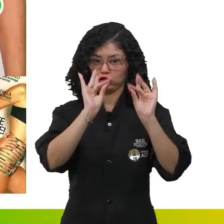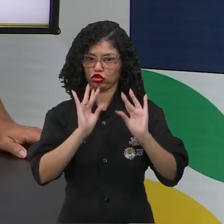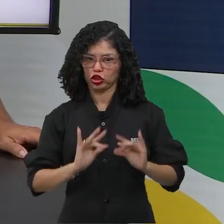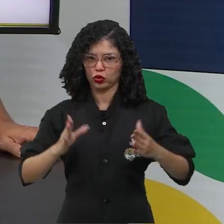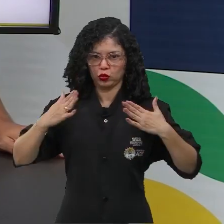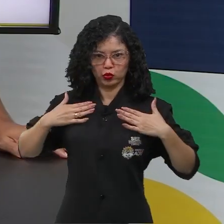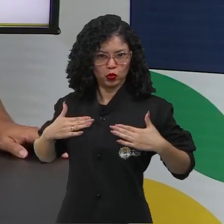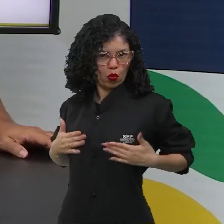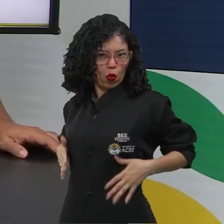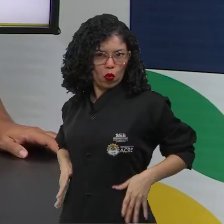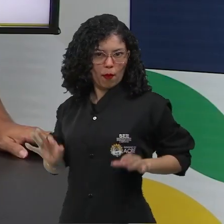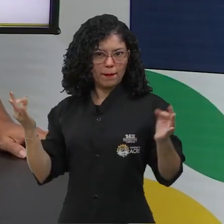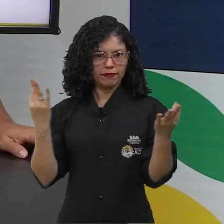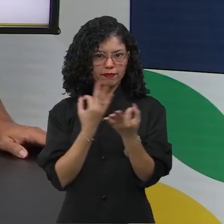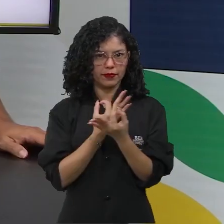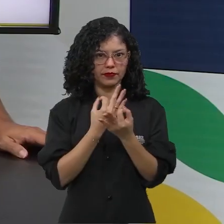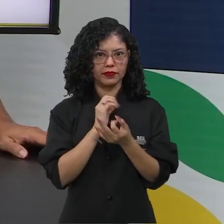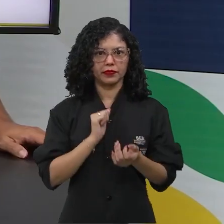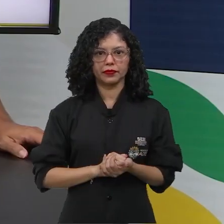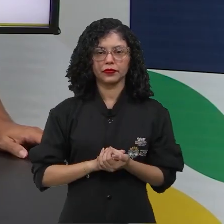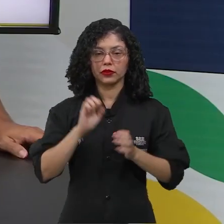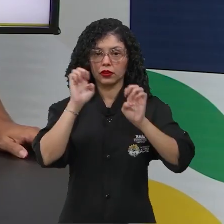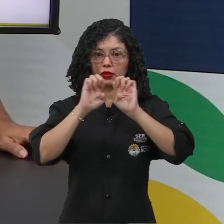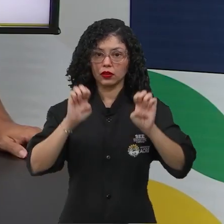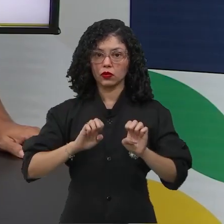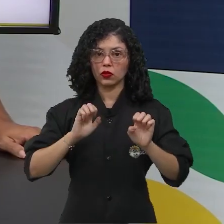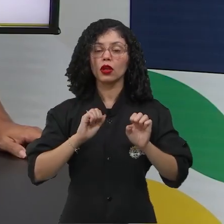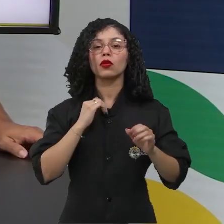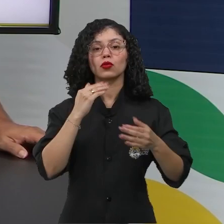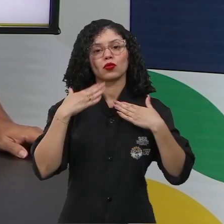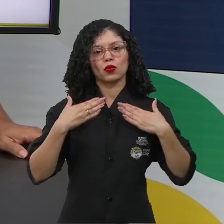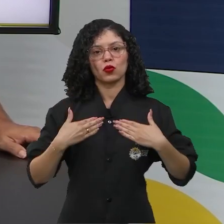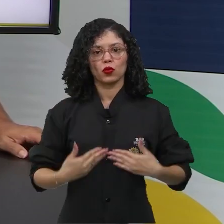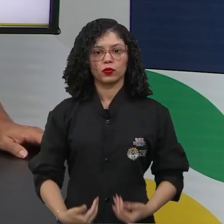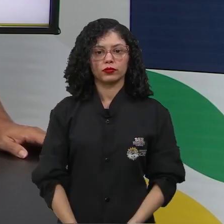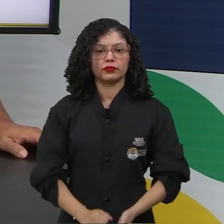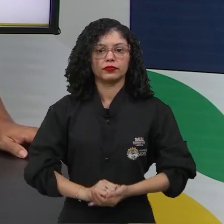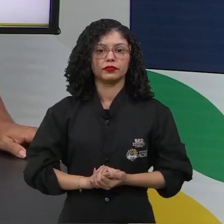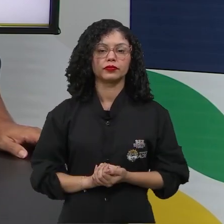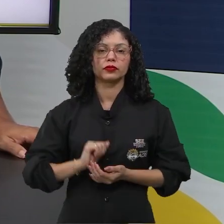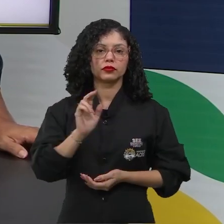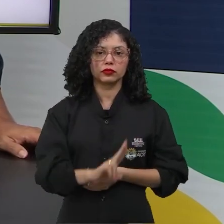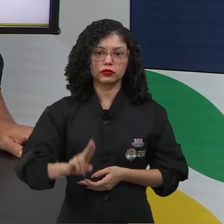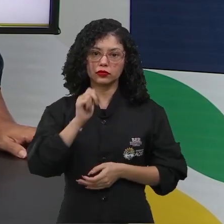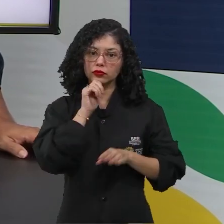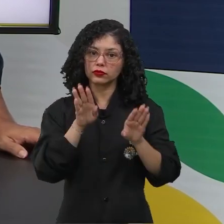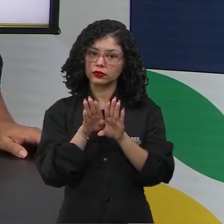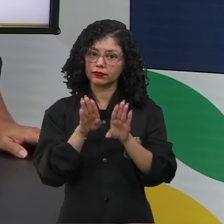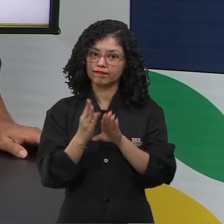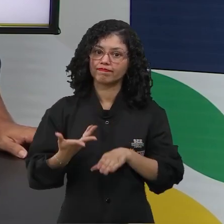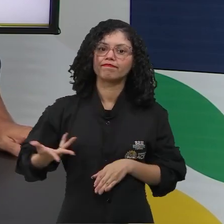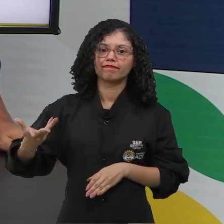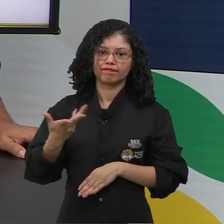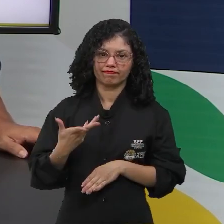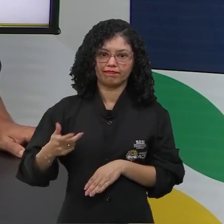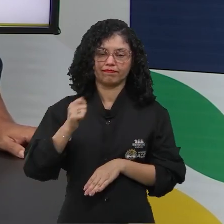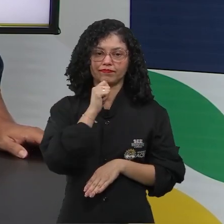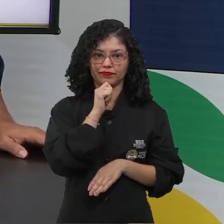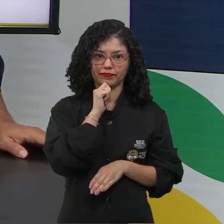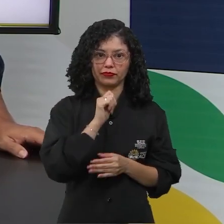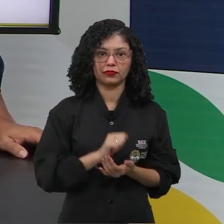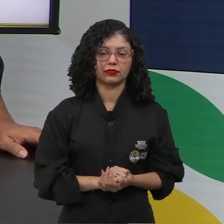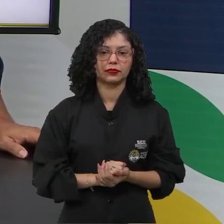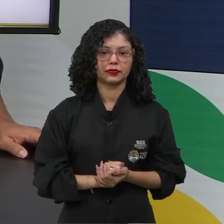Então, ok, temos o corpo, temos uma estrutura física, funcionamento biológico. Dessa base, a nutrição serve